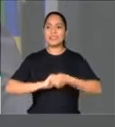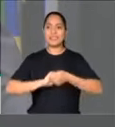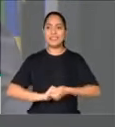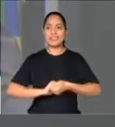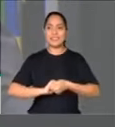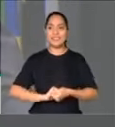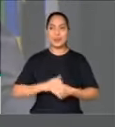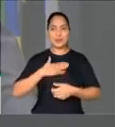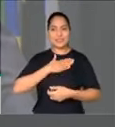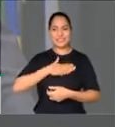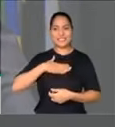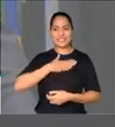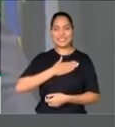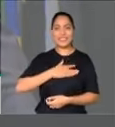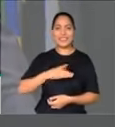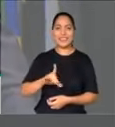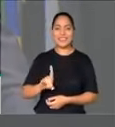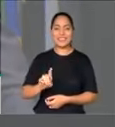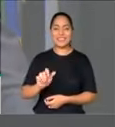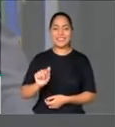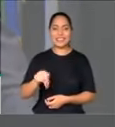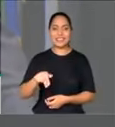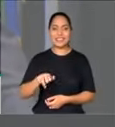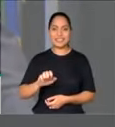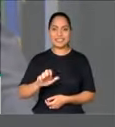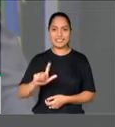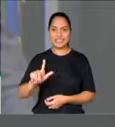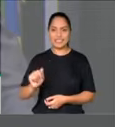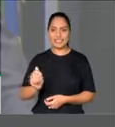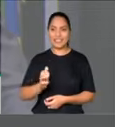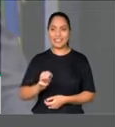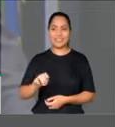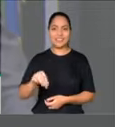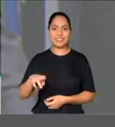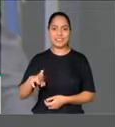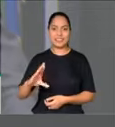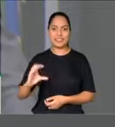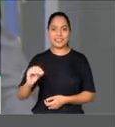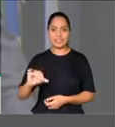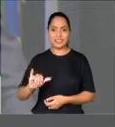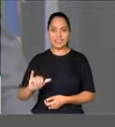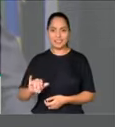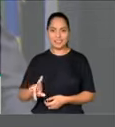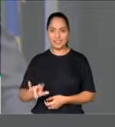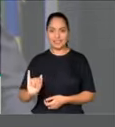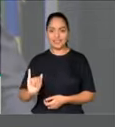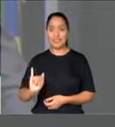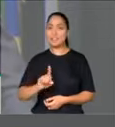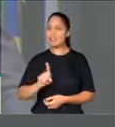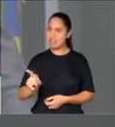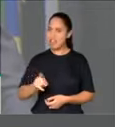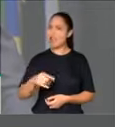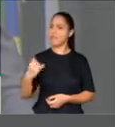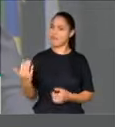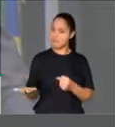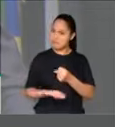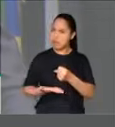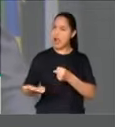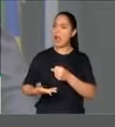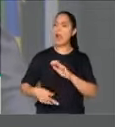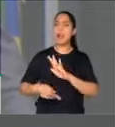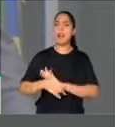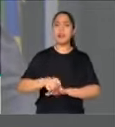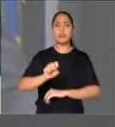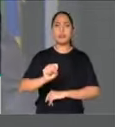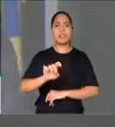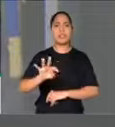Mercury, que ela foi fundamental na aprovação no STF. Sua presença nos